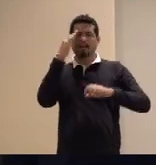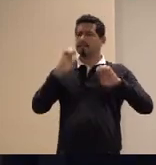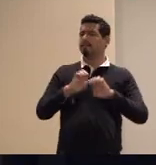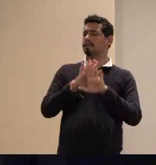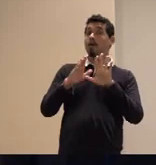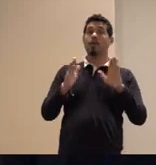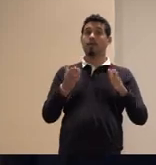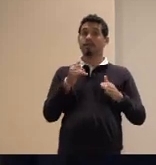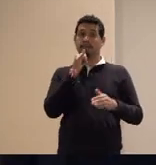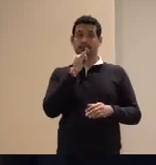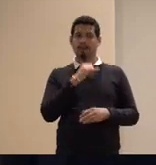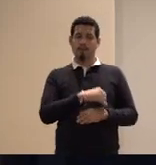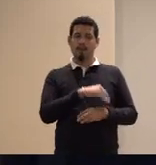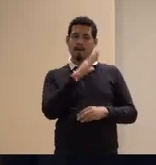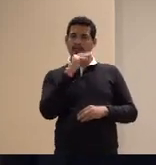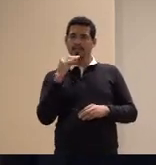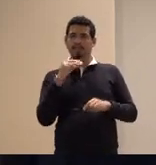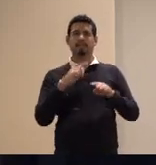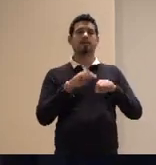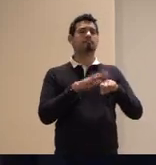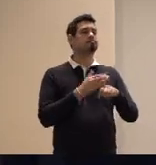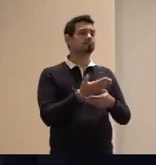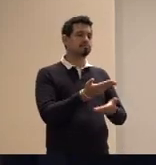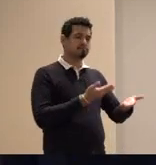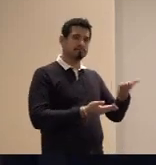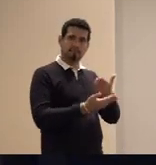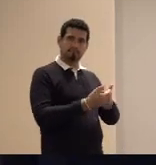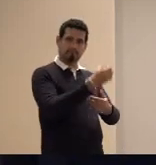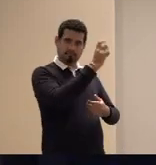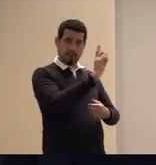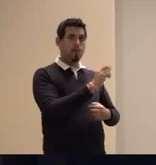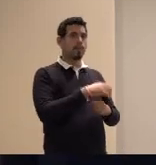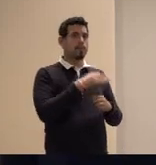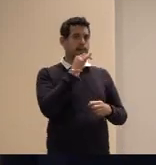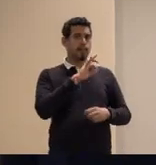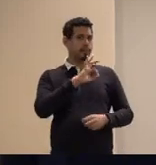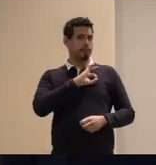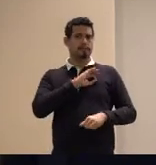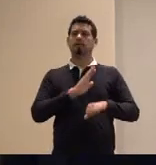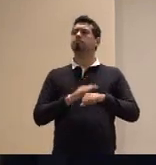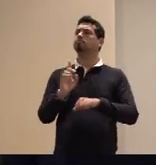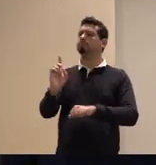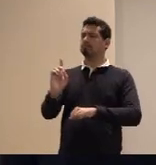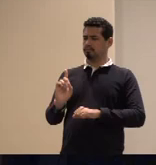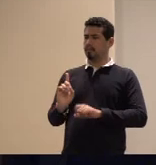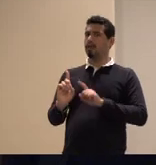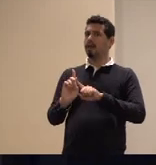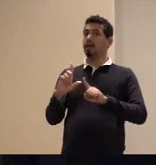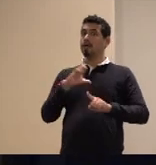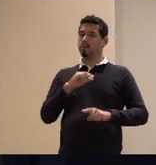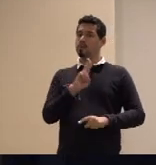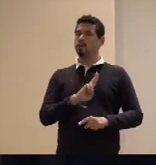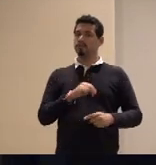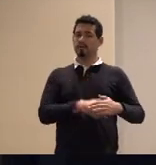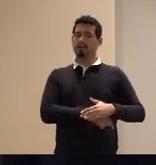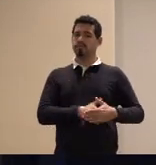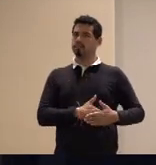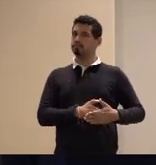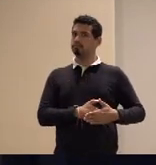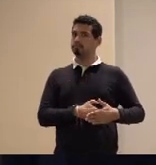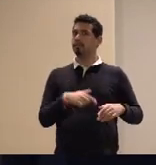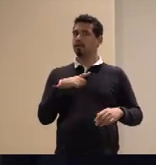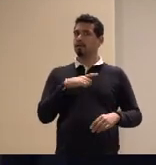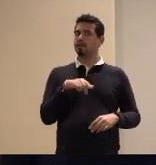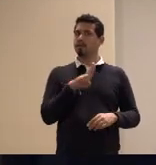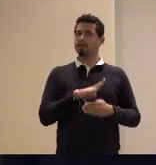quando um adolescente ele é abordado por um policial e ele está com um porte de arma, por exemplo, ele está com